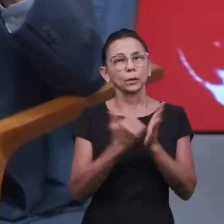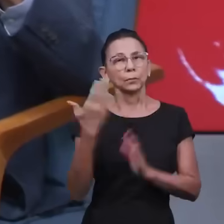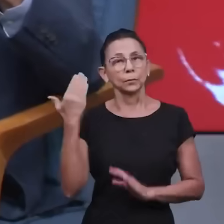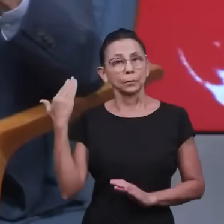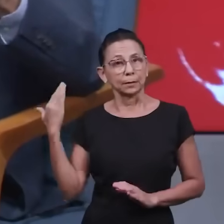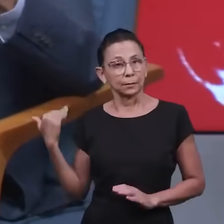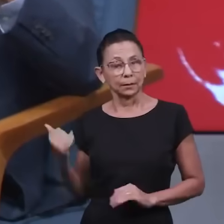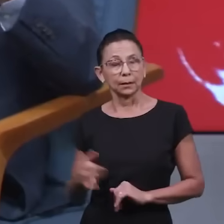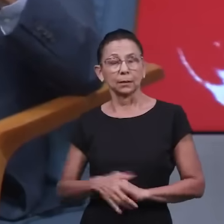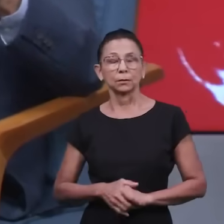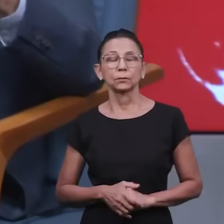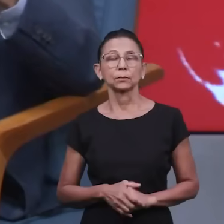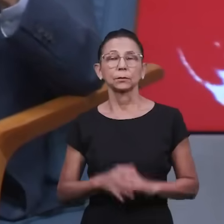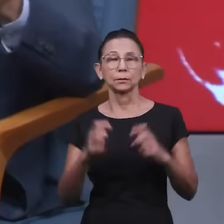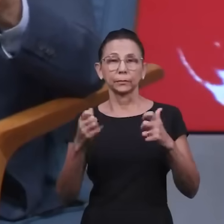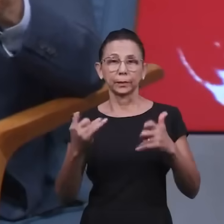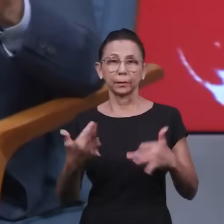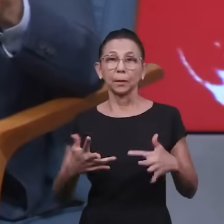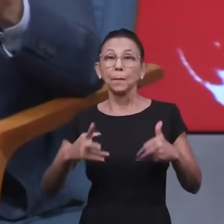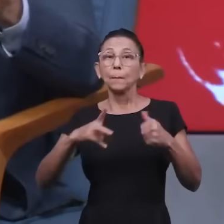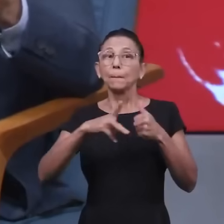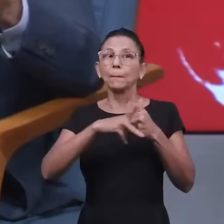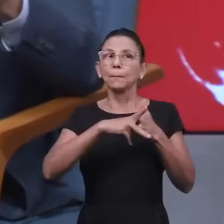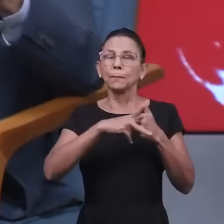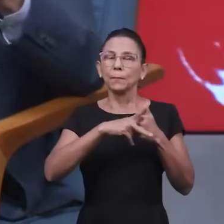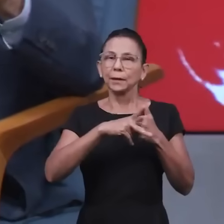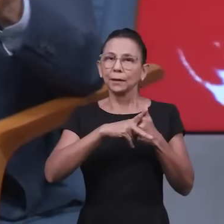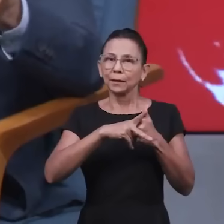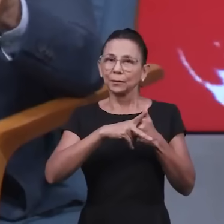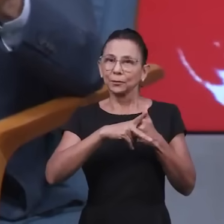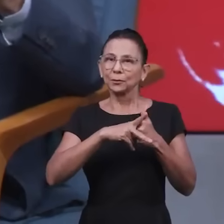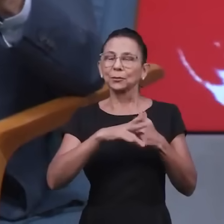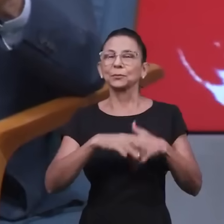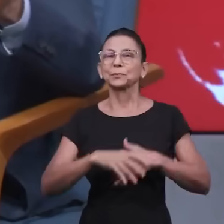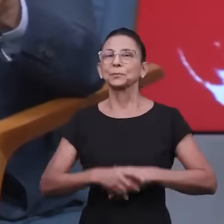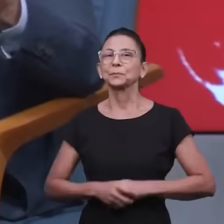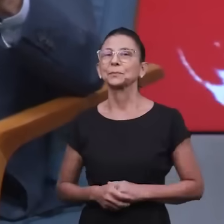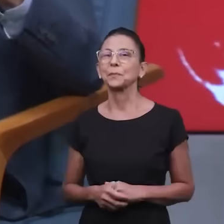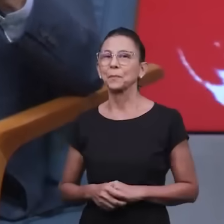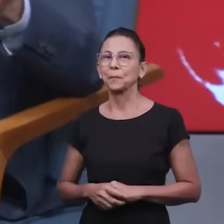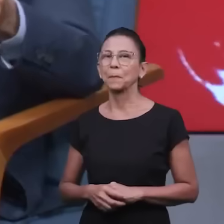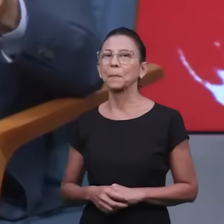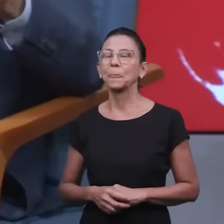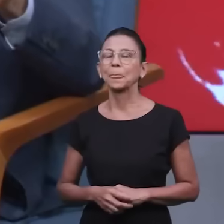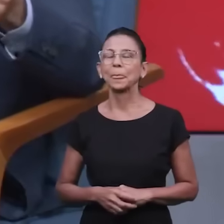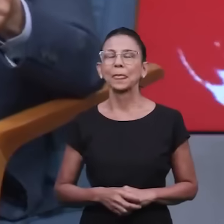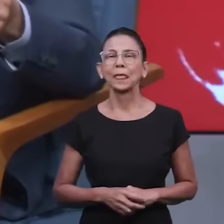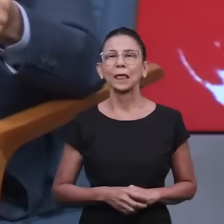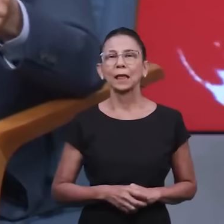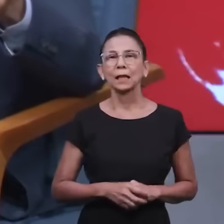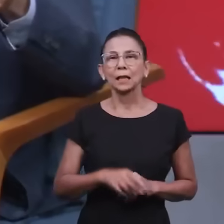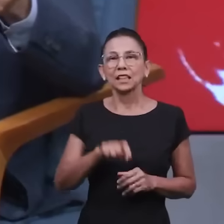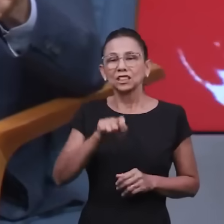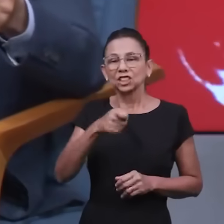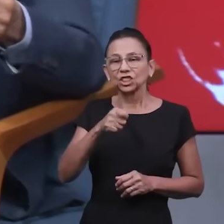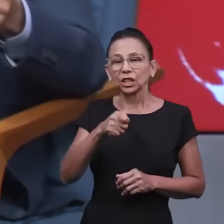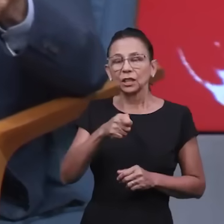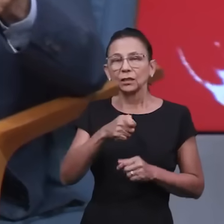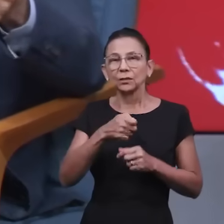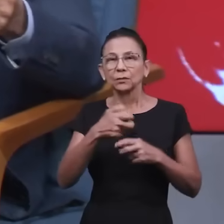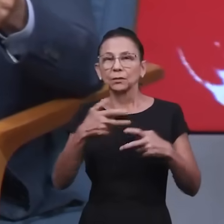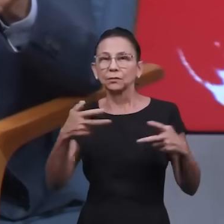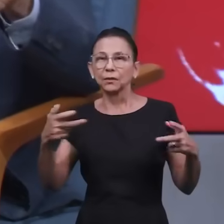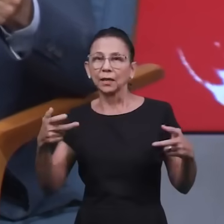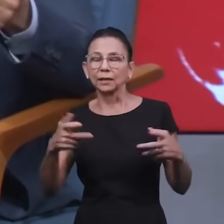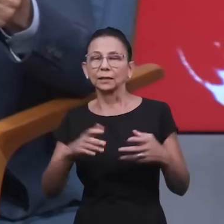anteriores, que é a primeira chave daquela profecia de Jesus. Eu te darei as chaves